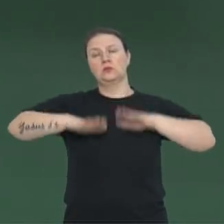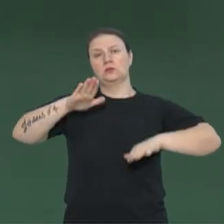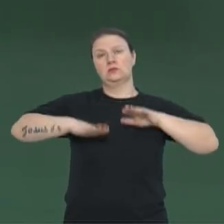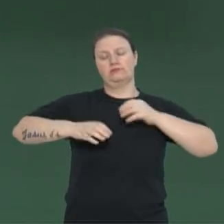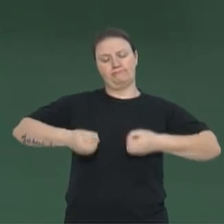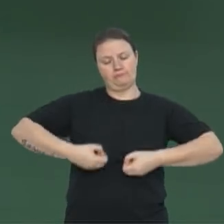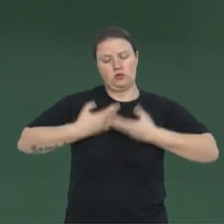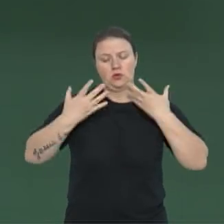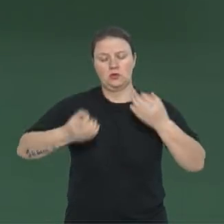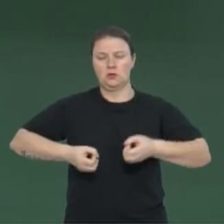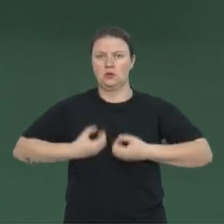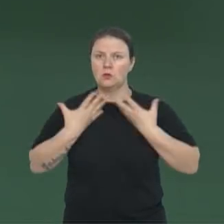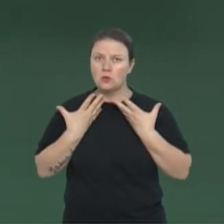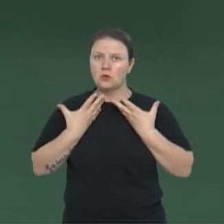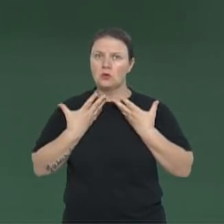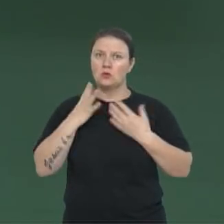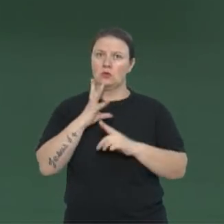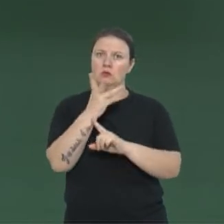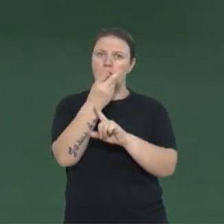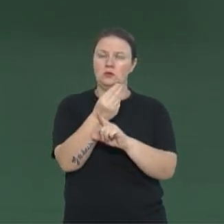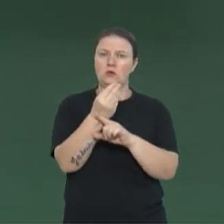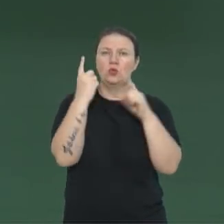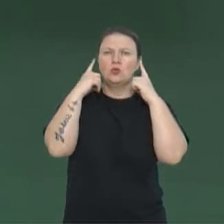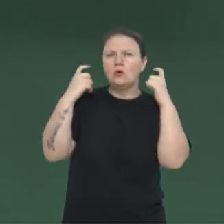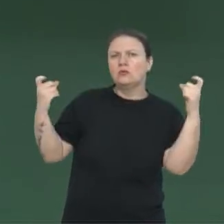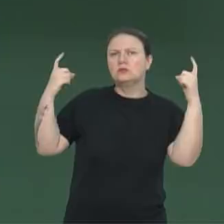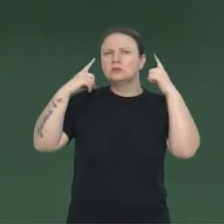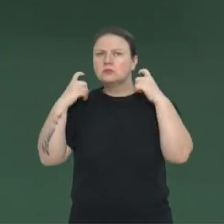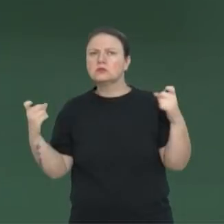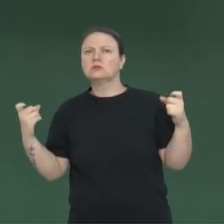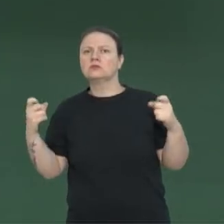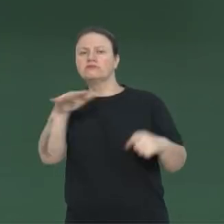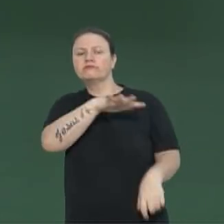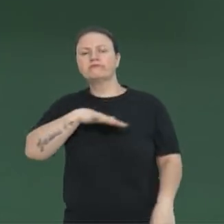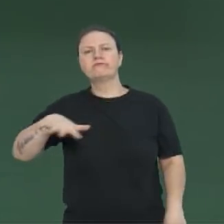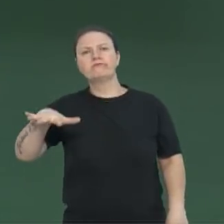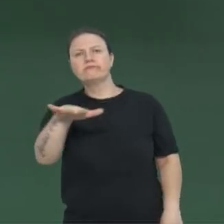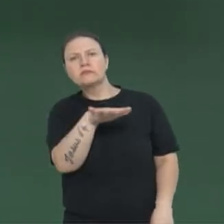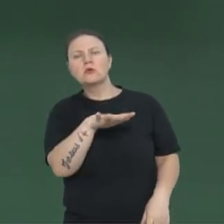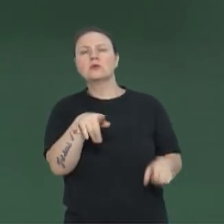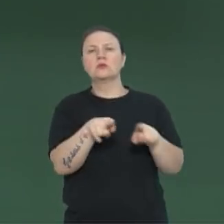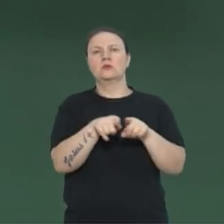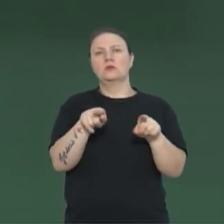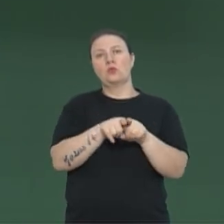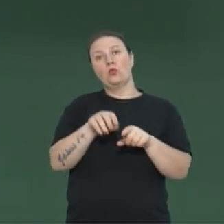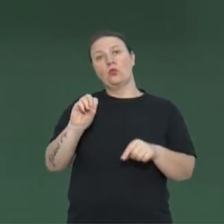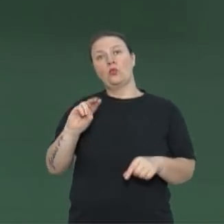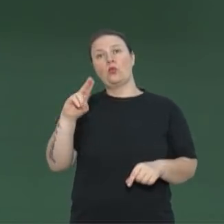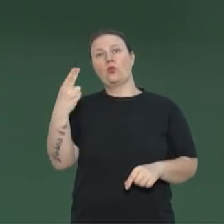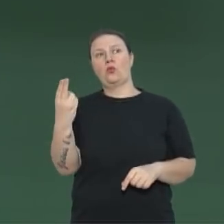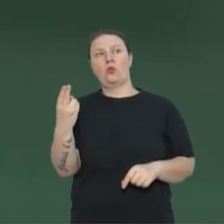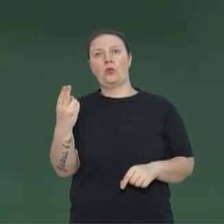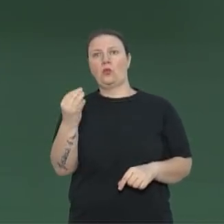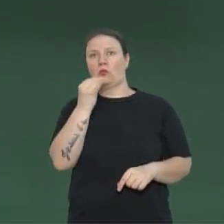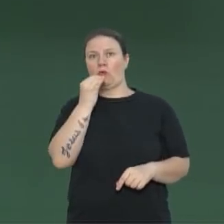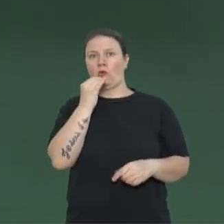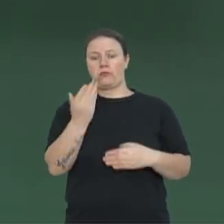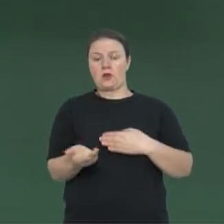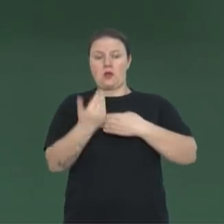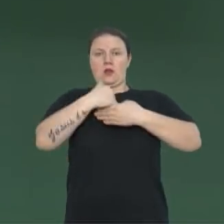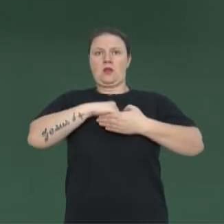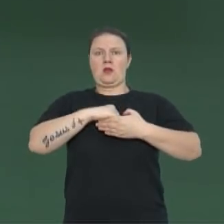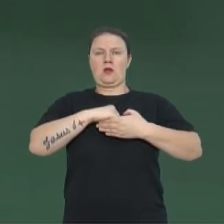artística que vai se trabalhar. O som no ambiente ou o som interno que o corpo